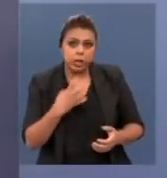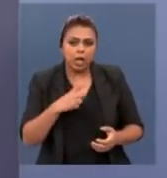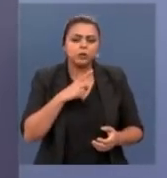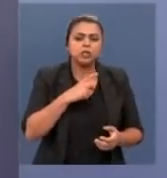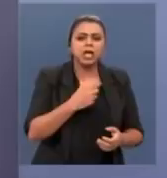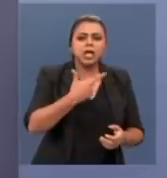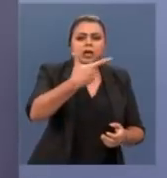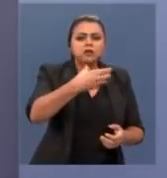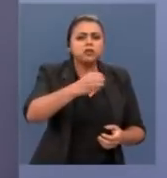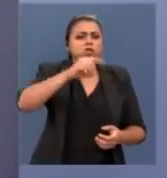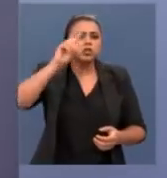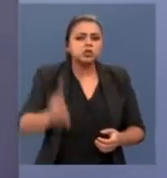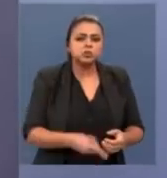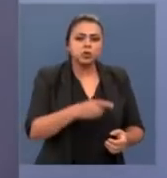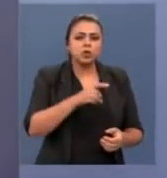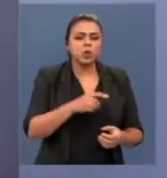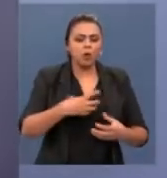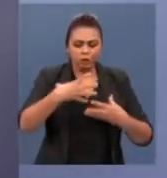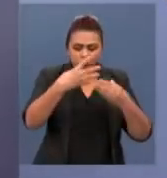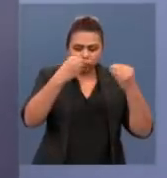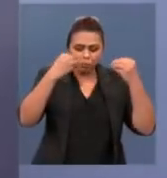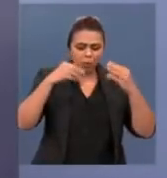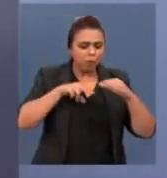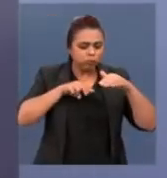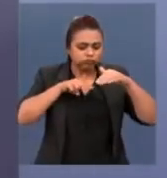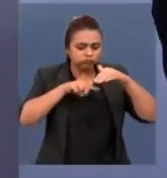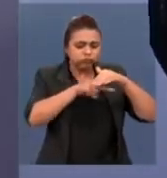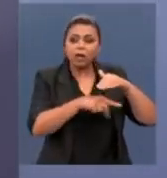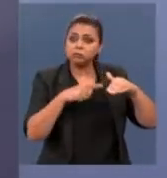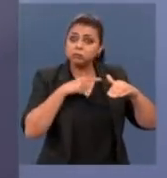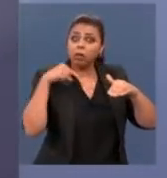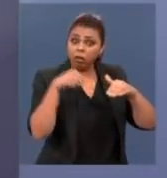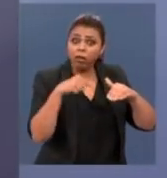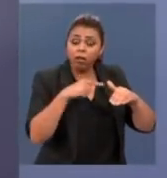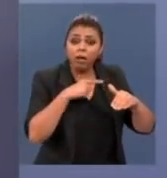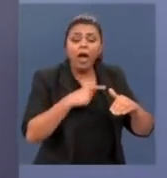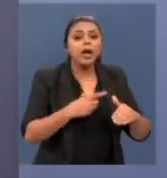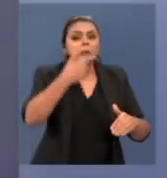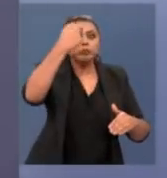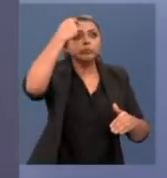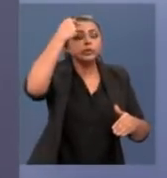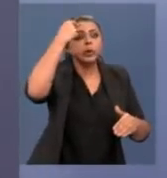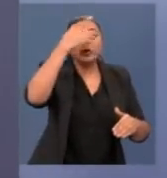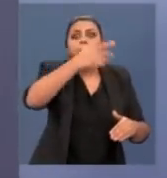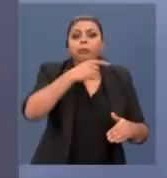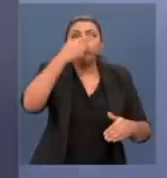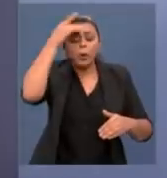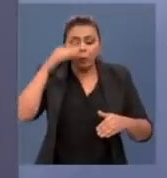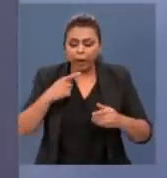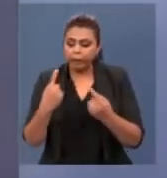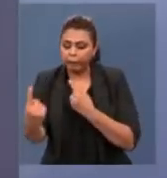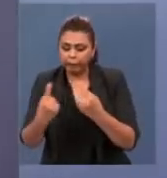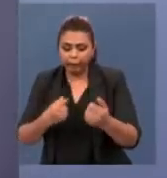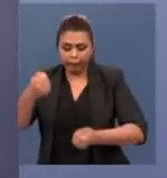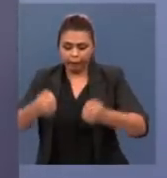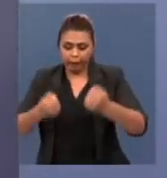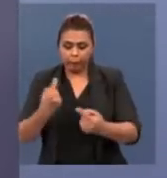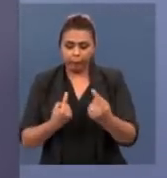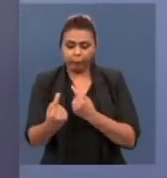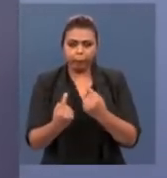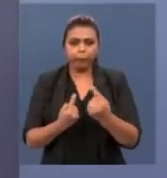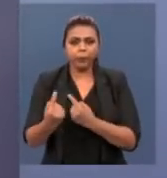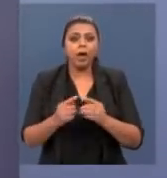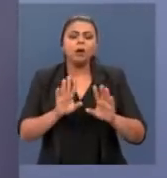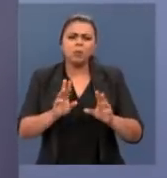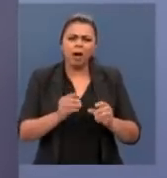ressonâncias aí para serem feitas e todo mundo preocupado com as novas estradas que têm que ser realizada estrada pra cá estar a falar mais